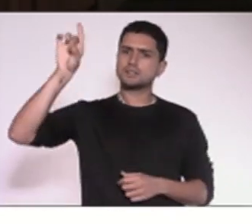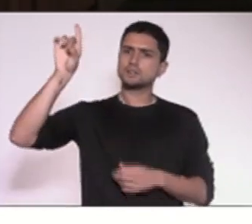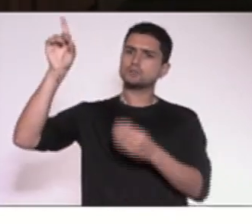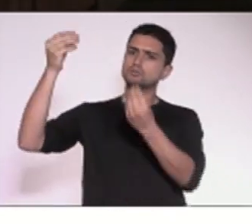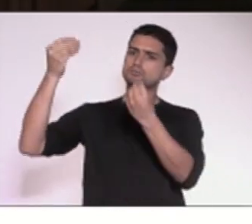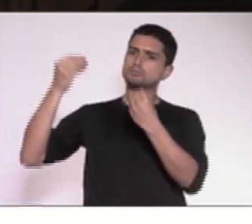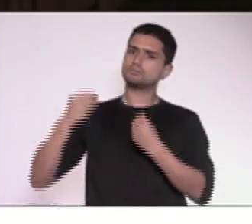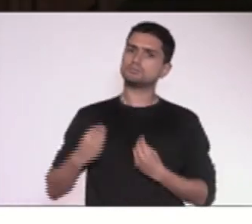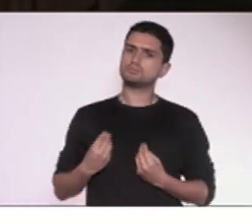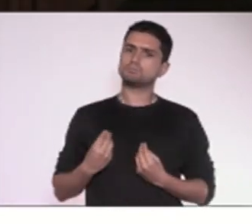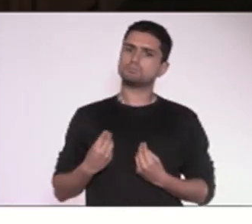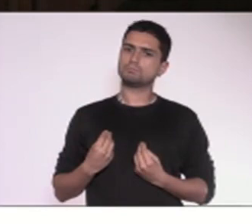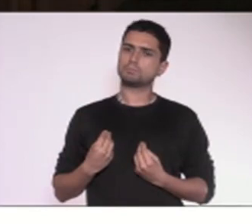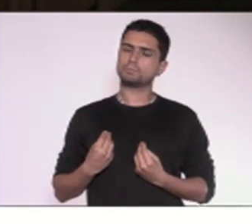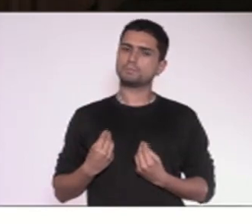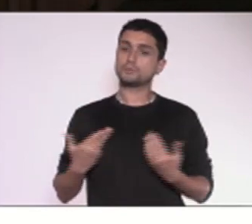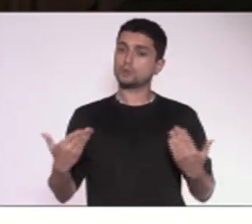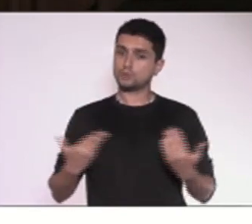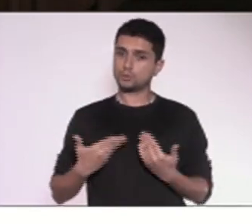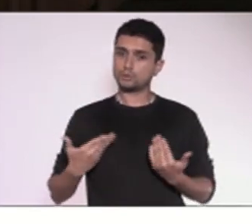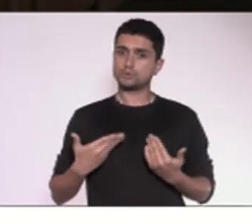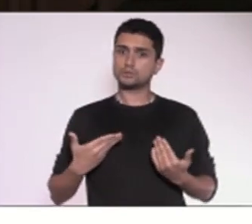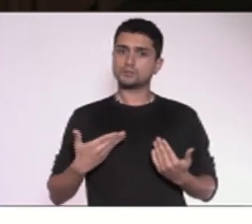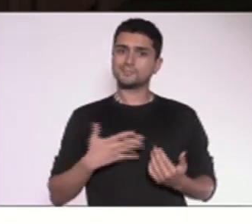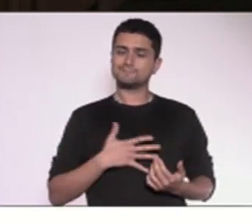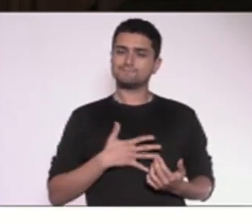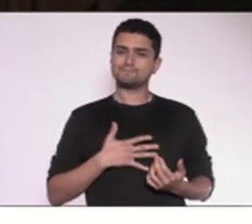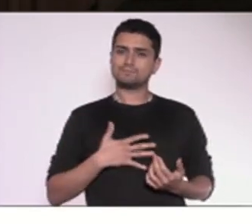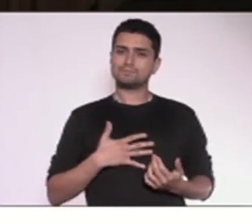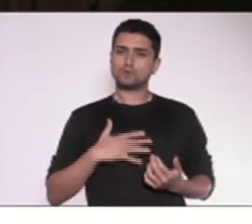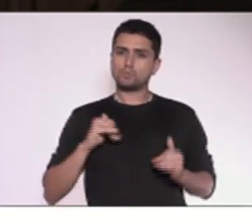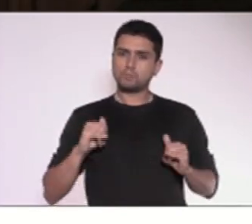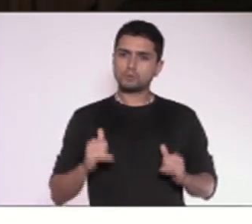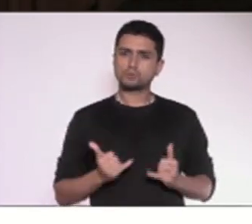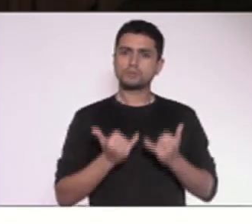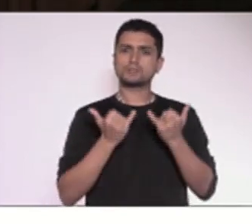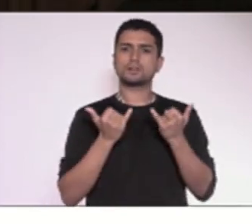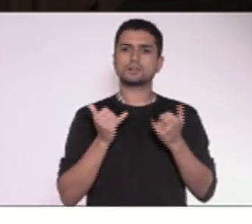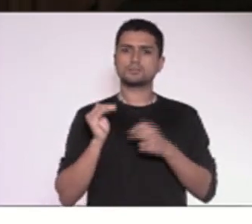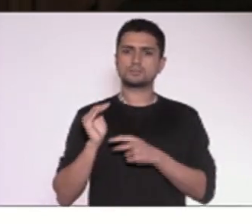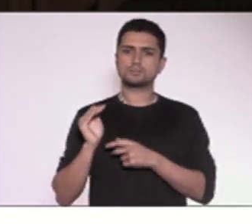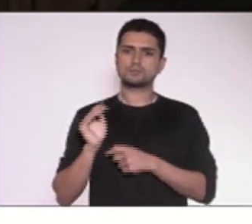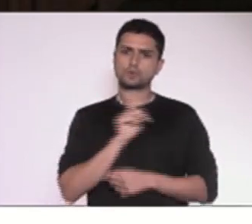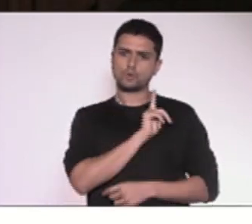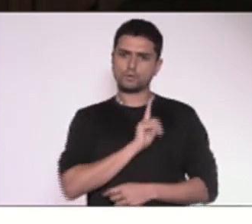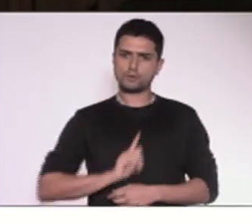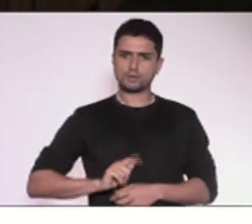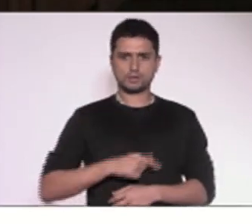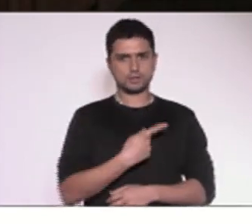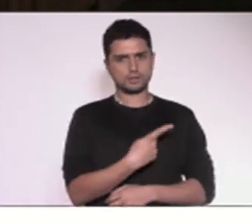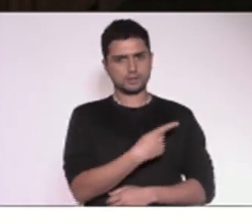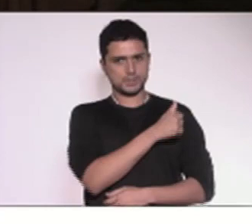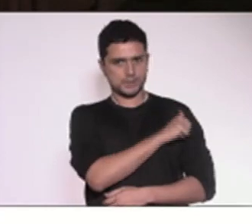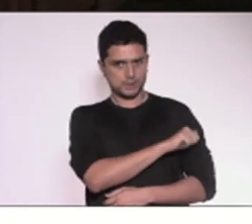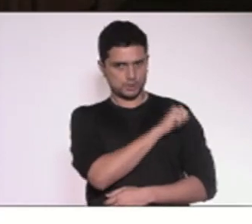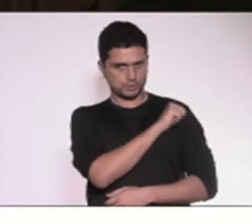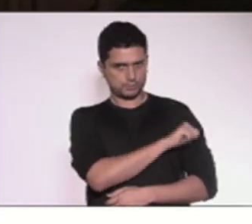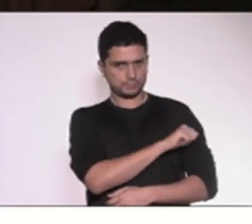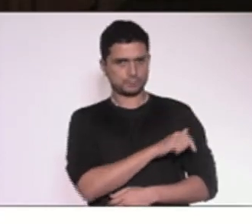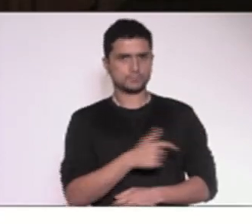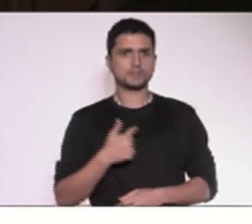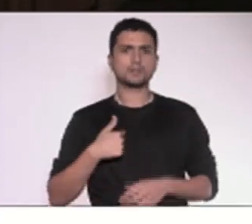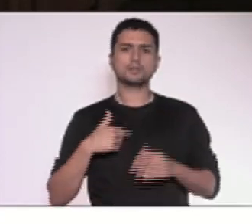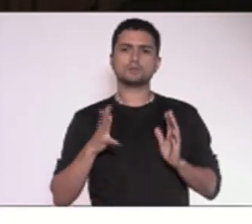a honra de governar o Estado do Rio de Janeiro. Ocasião em que, no meu discurso